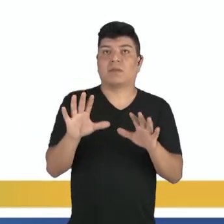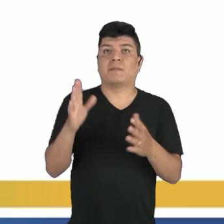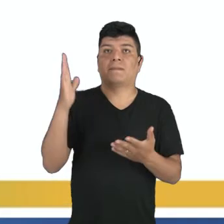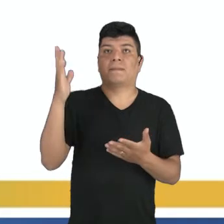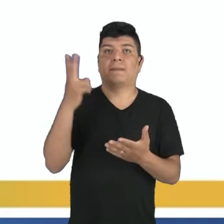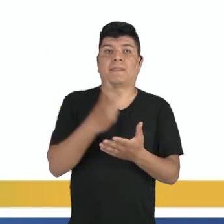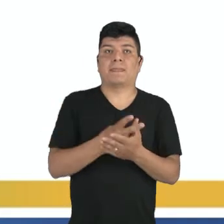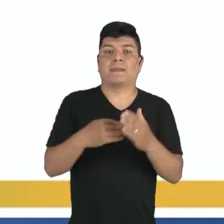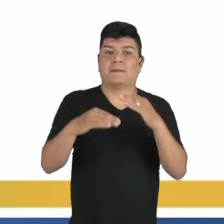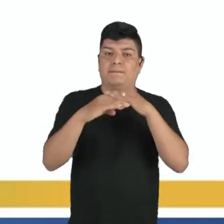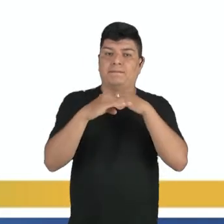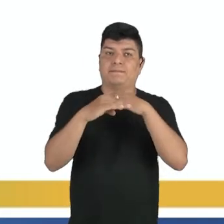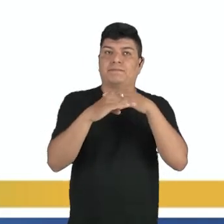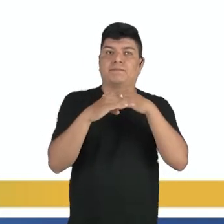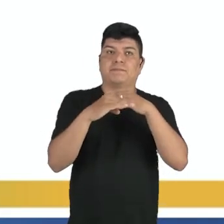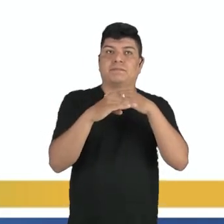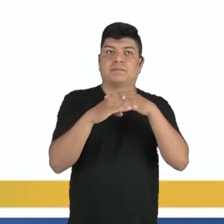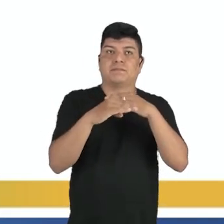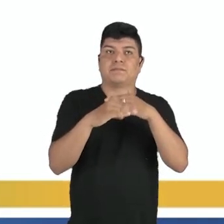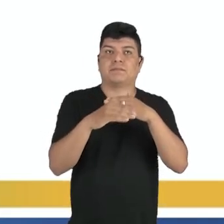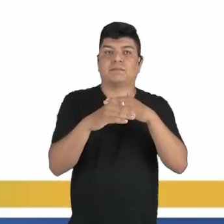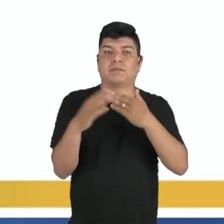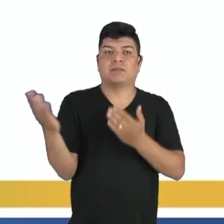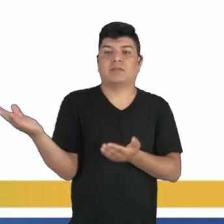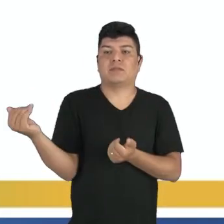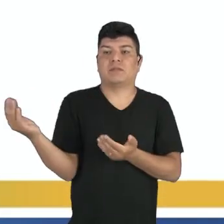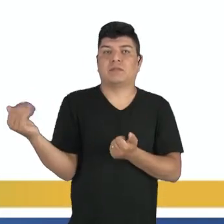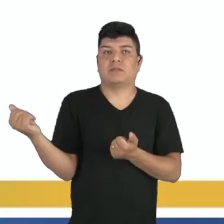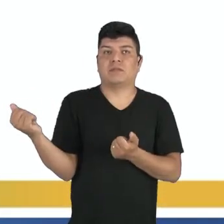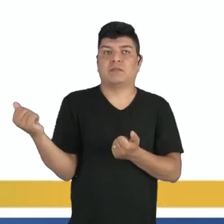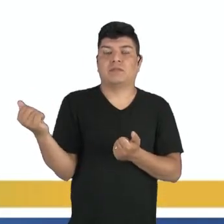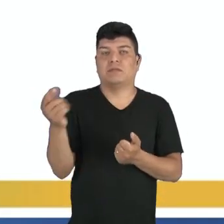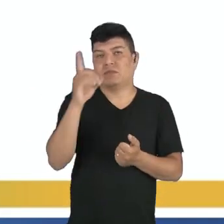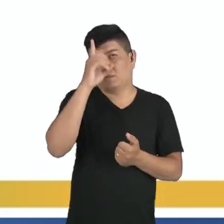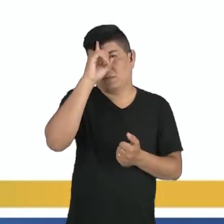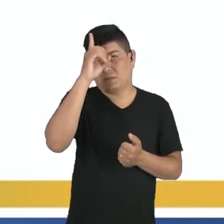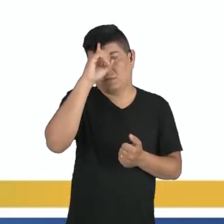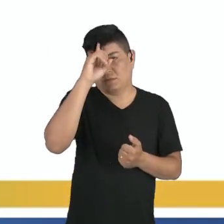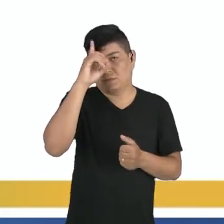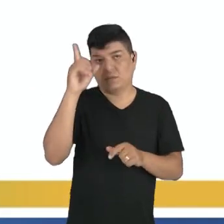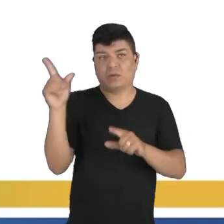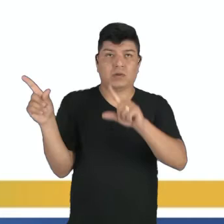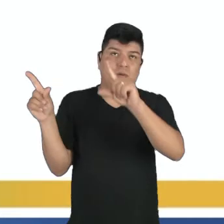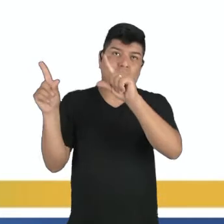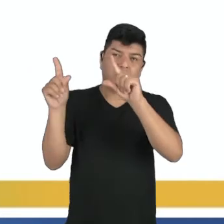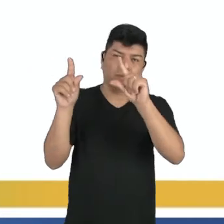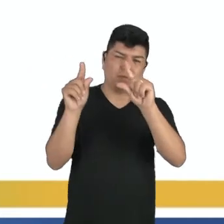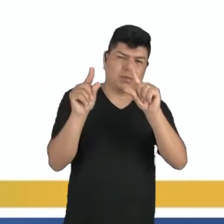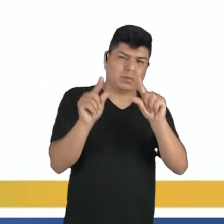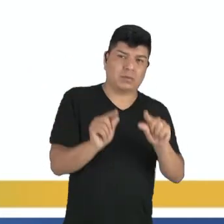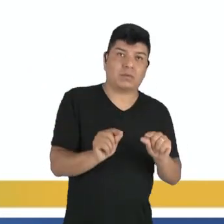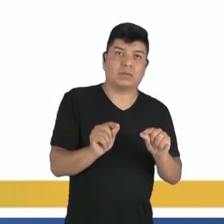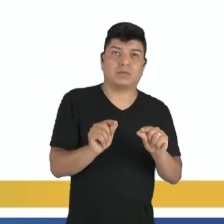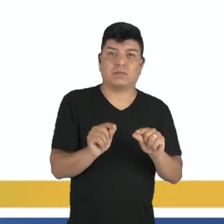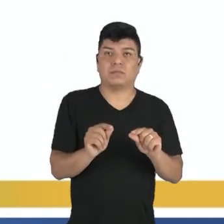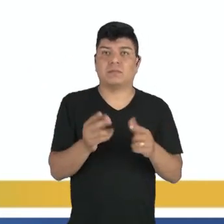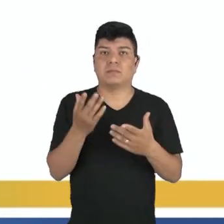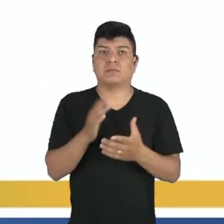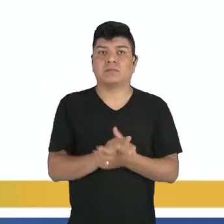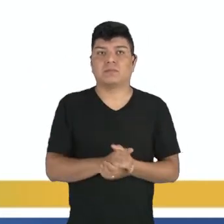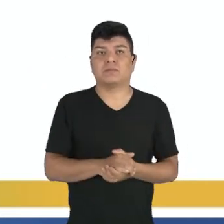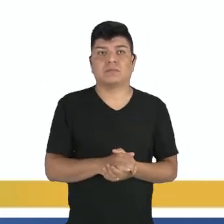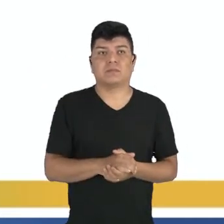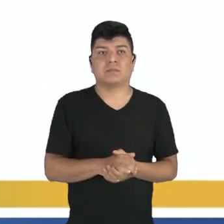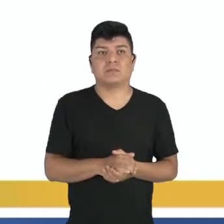ficar praticamente igualitária tanto para jovens como para adultos e vai afunilando ficando uma